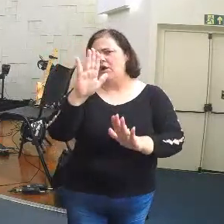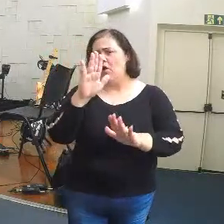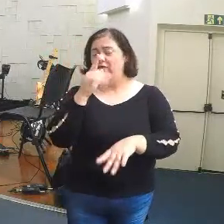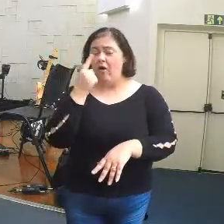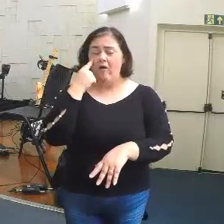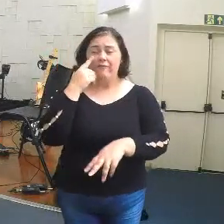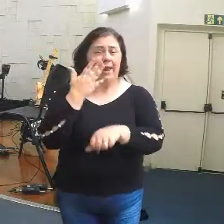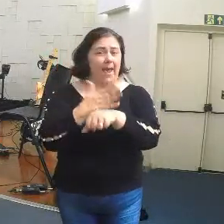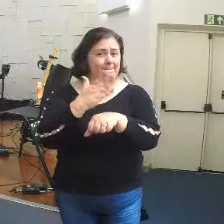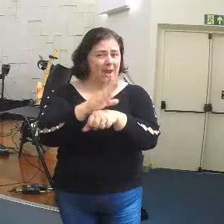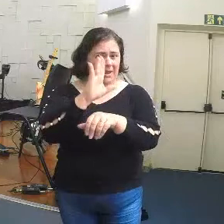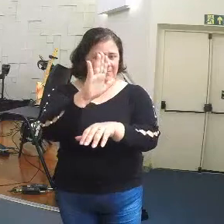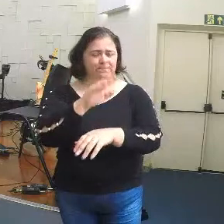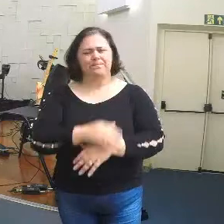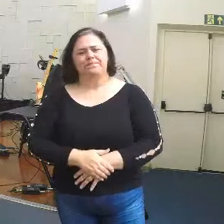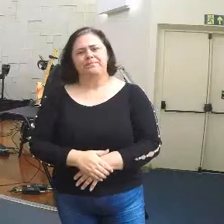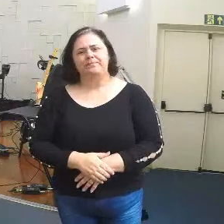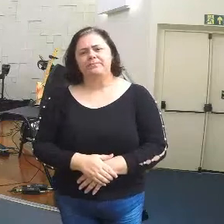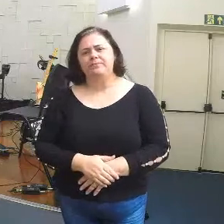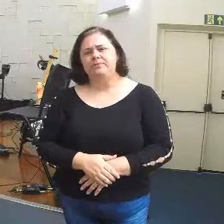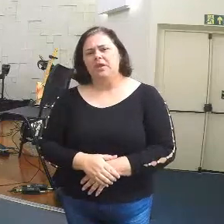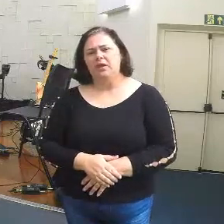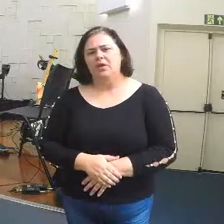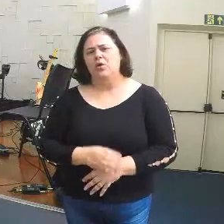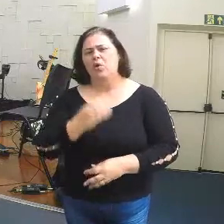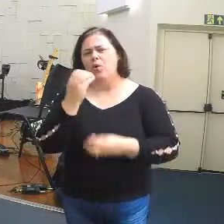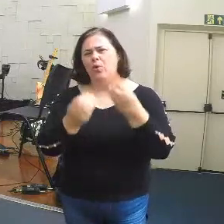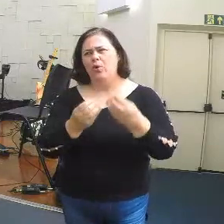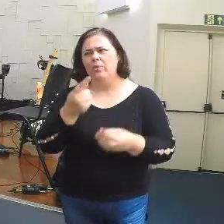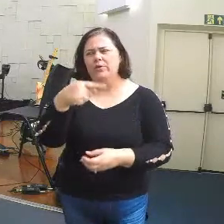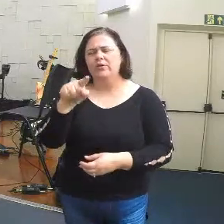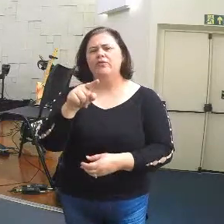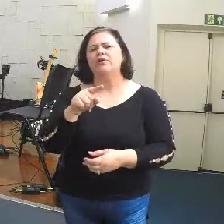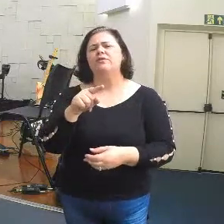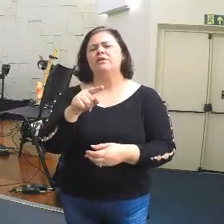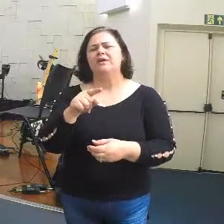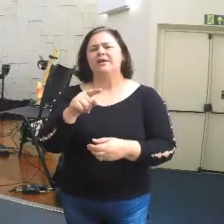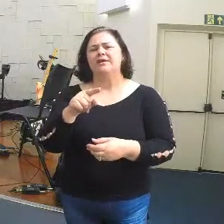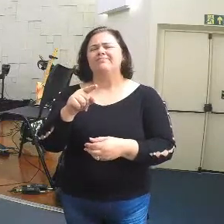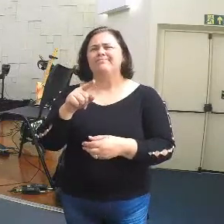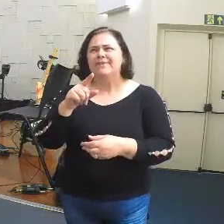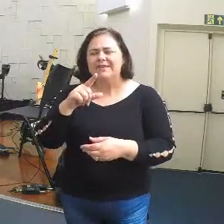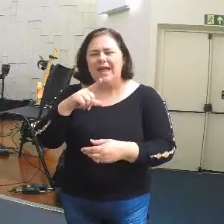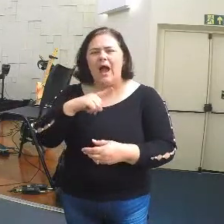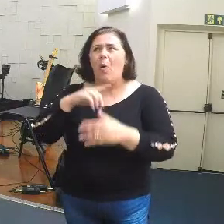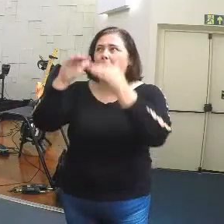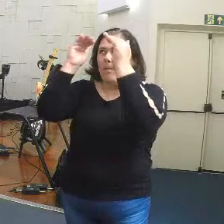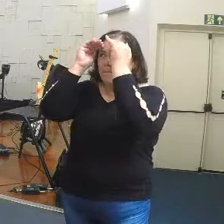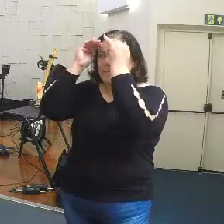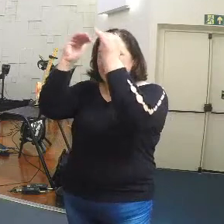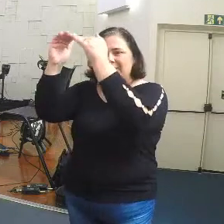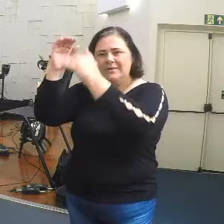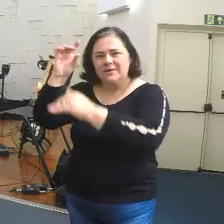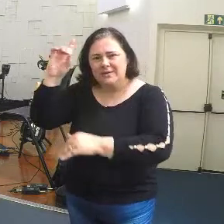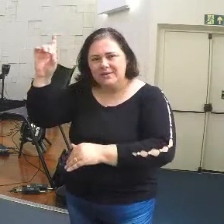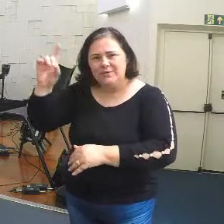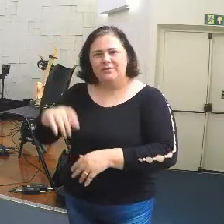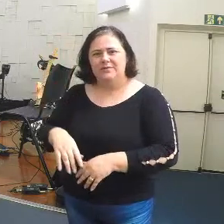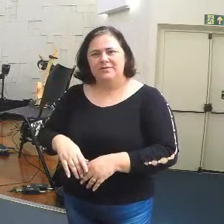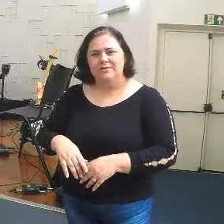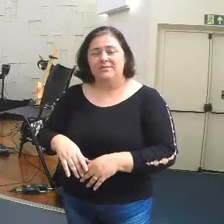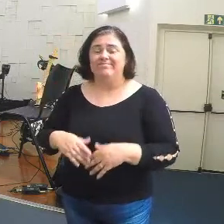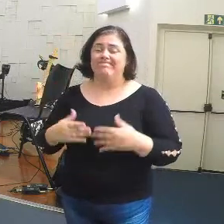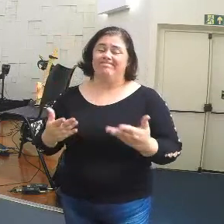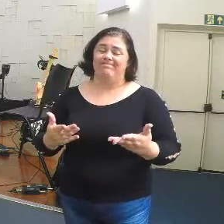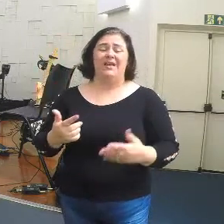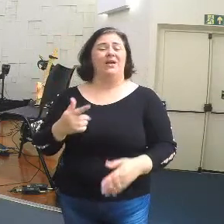prático, se você está desfrutando dessa vida de Deus, se você está amando de fato? É quando